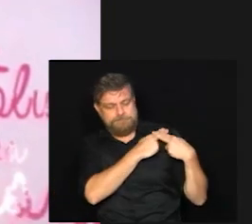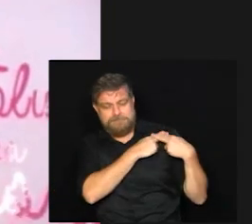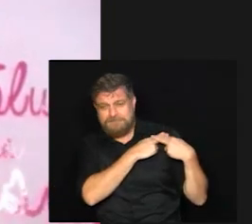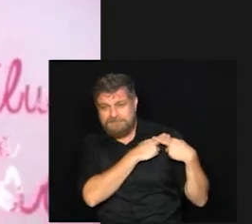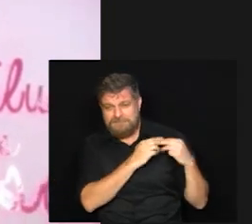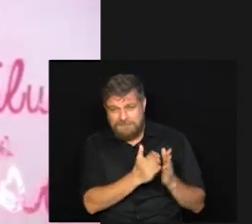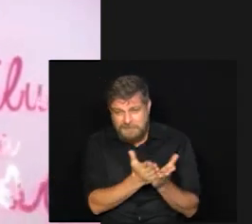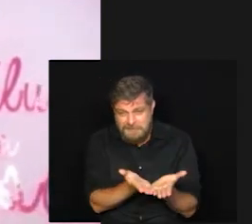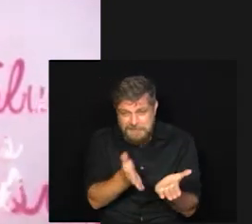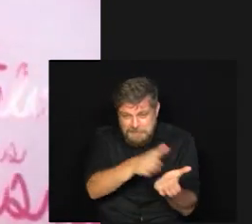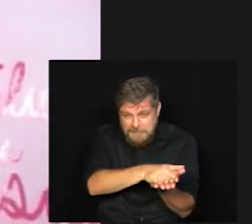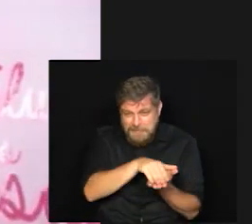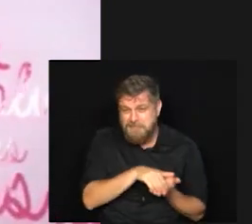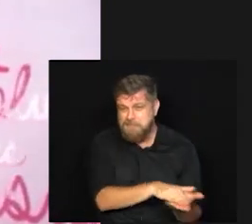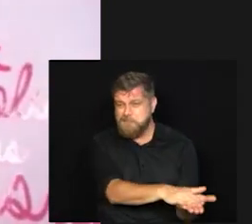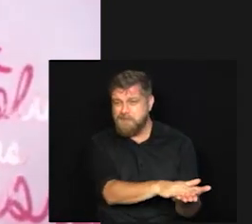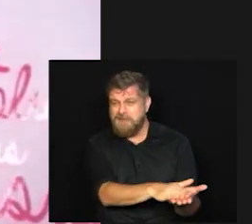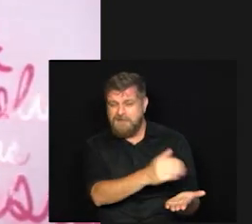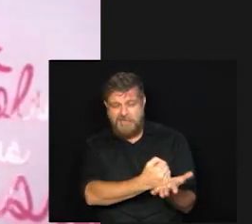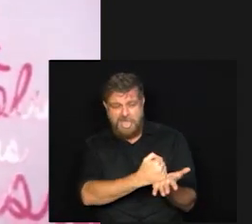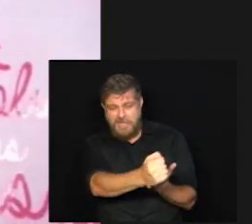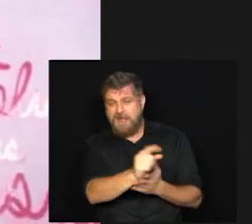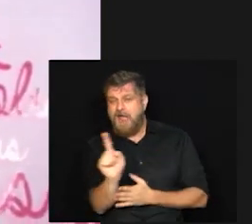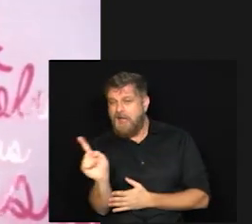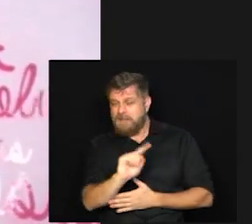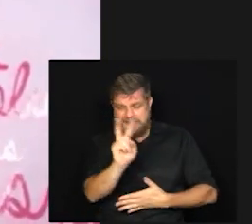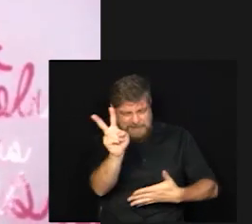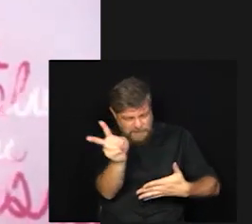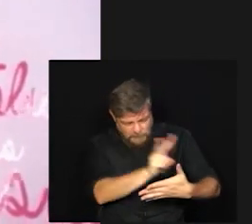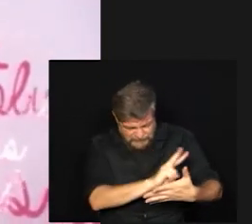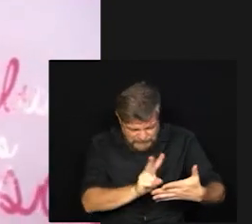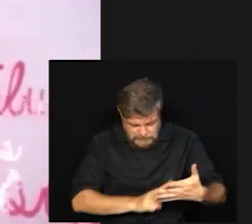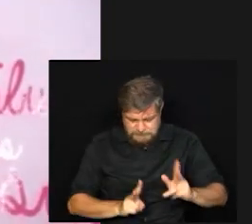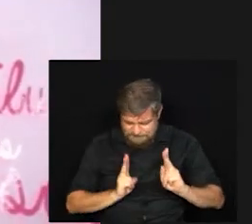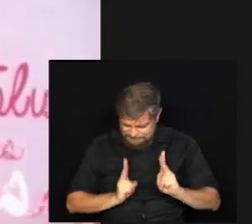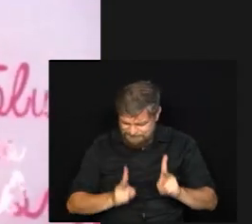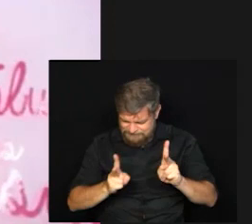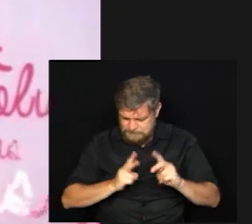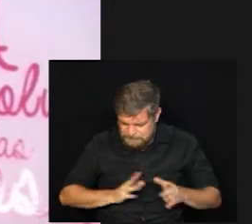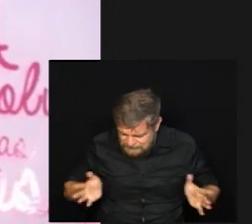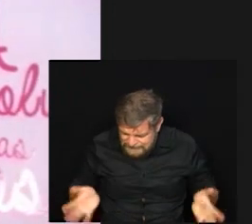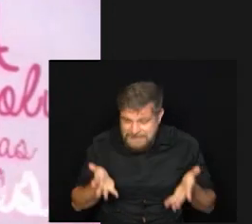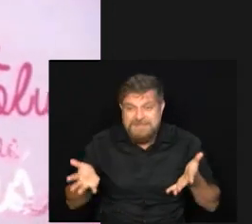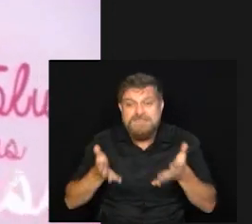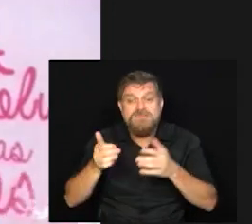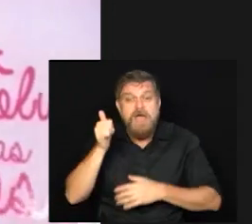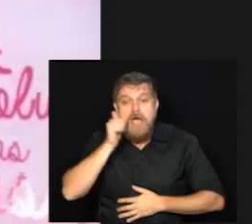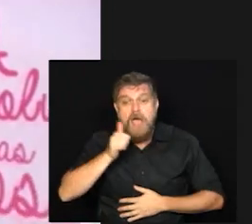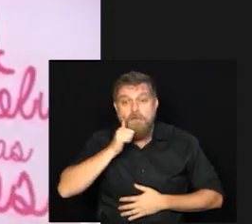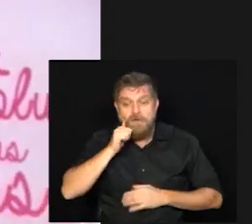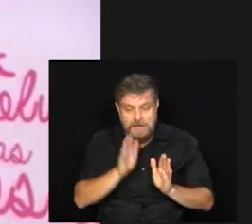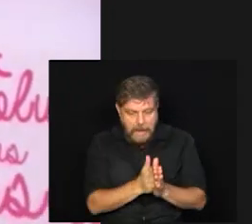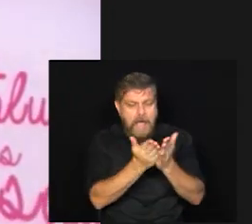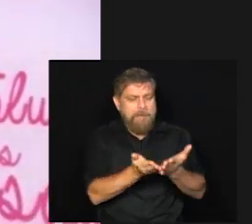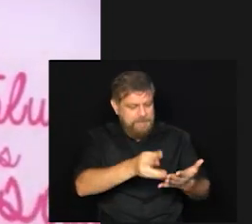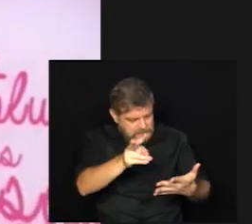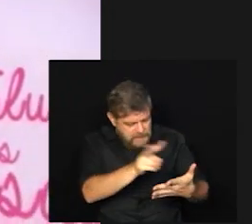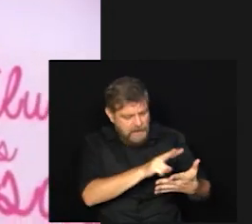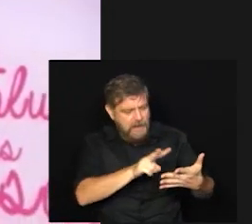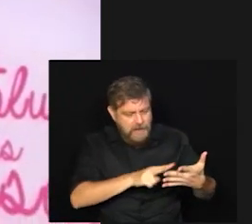livro morrer, não deixar a leitura morrer e ser uma incentivadora de mulheres a ler mesmo,